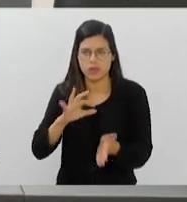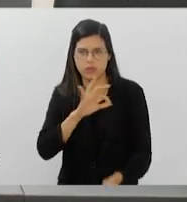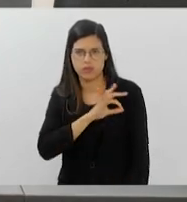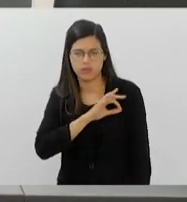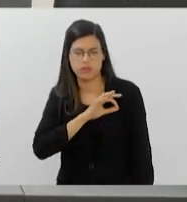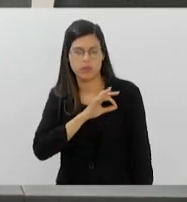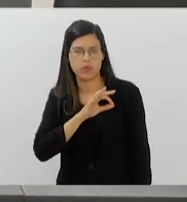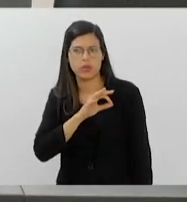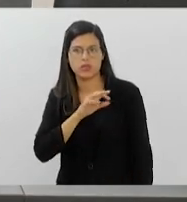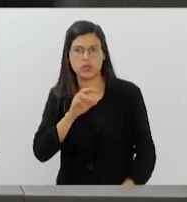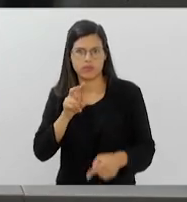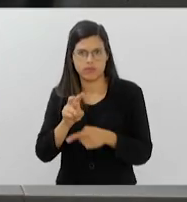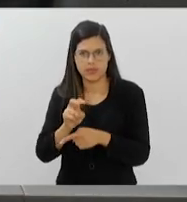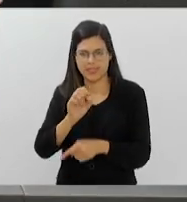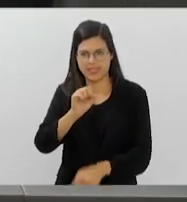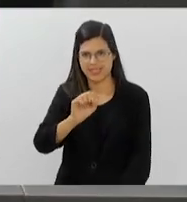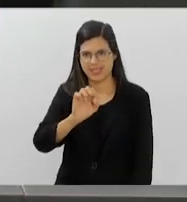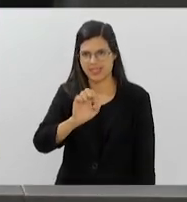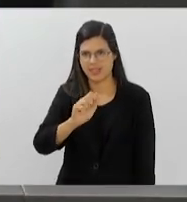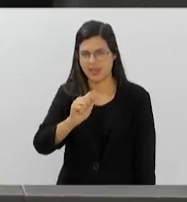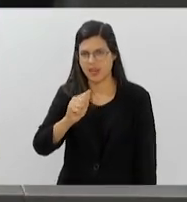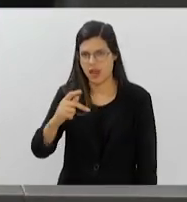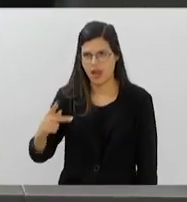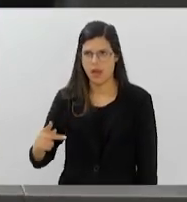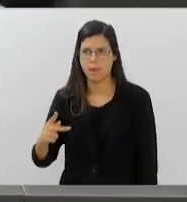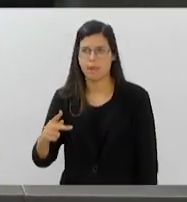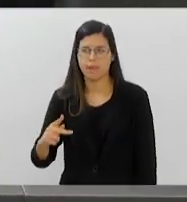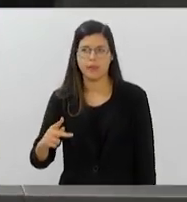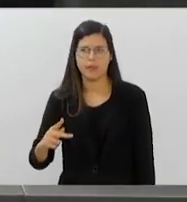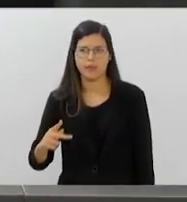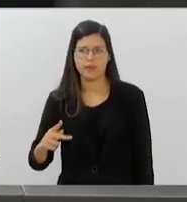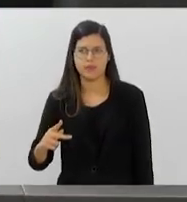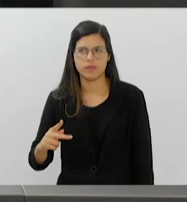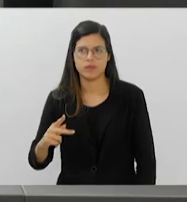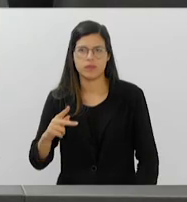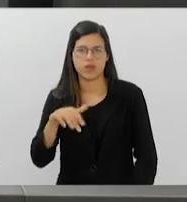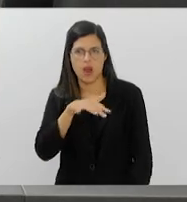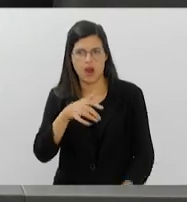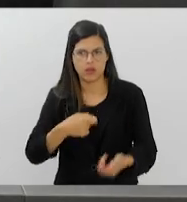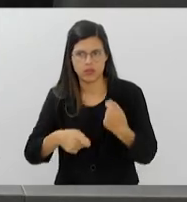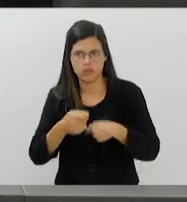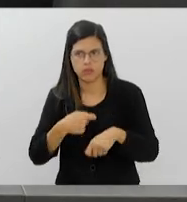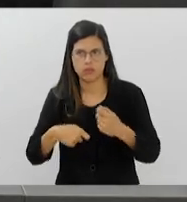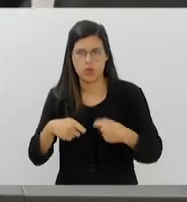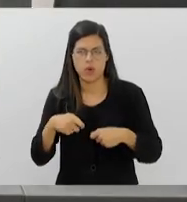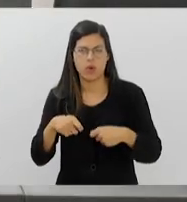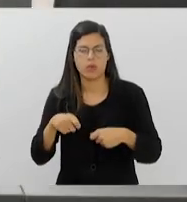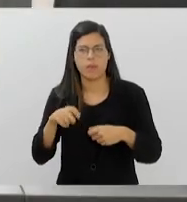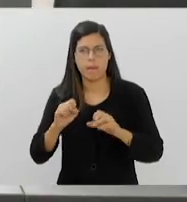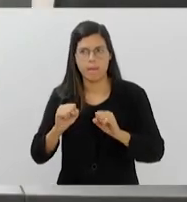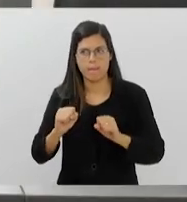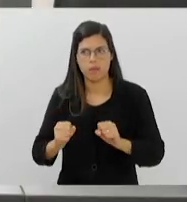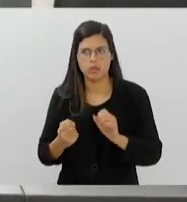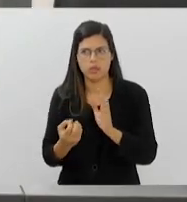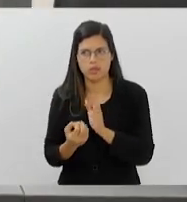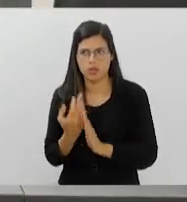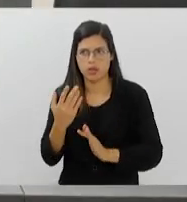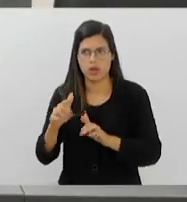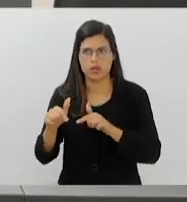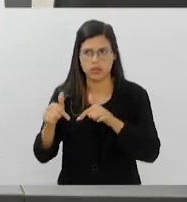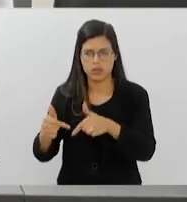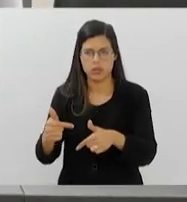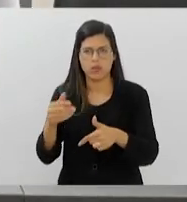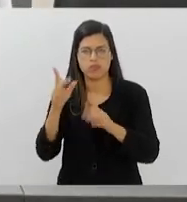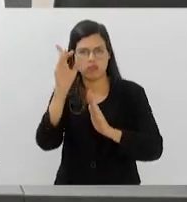Estado do Rio de Janeiro, SEAP, que são alvo de apuração no âmbito administrativo por integrarem a operação dentro da lei, buscando reivindicar os direitos